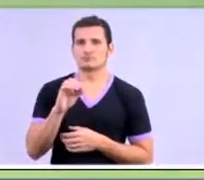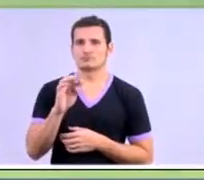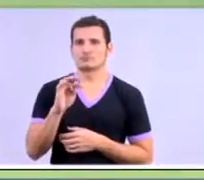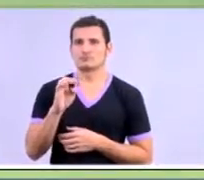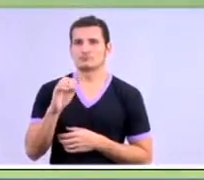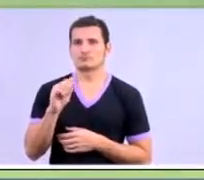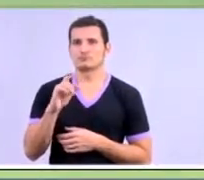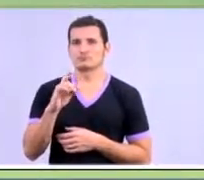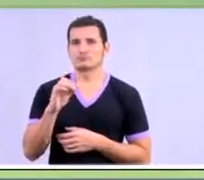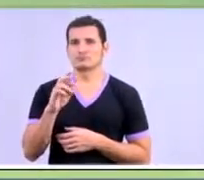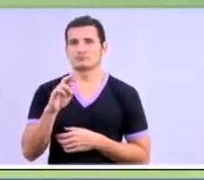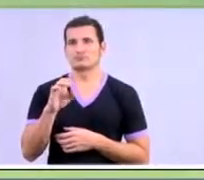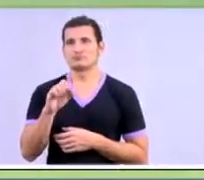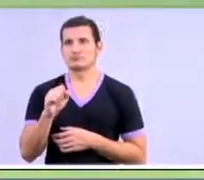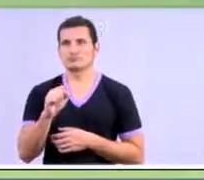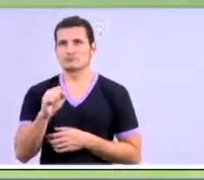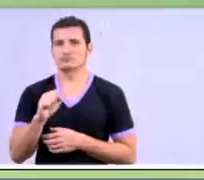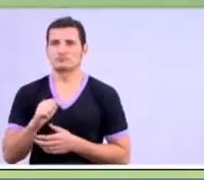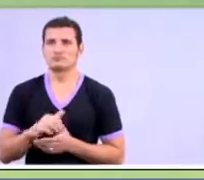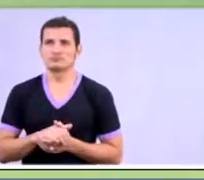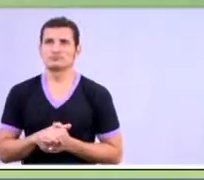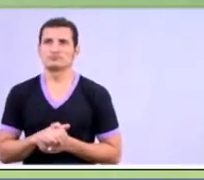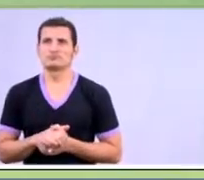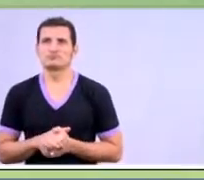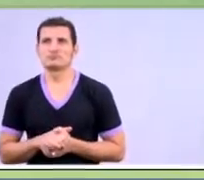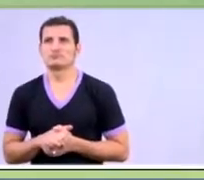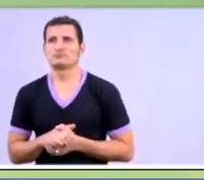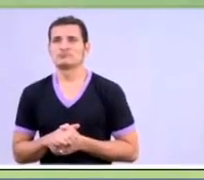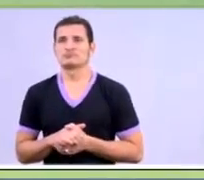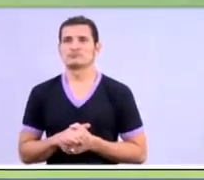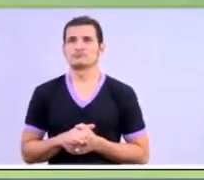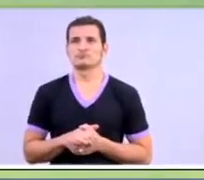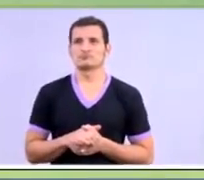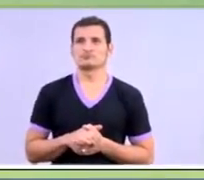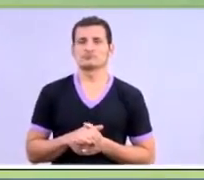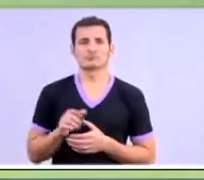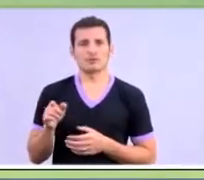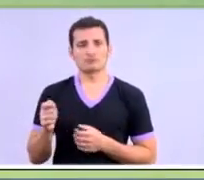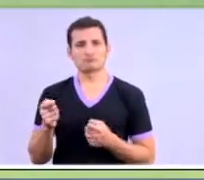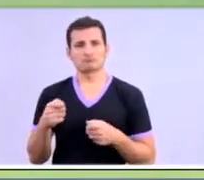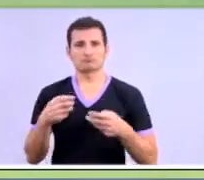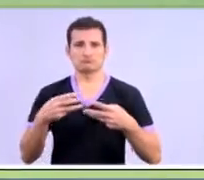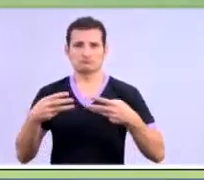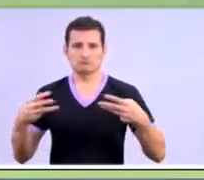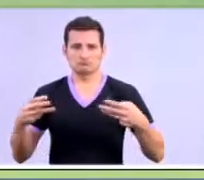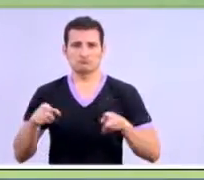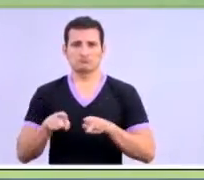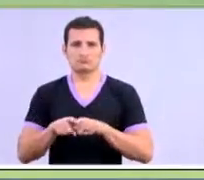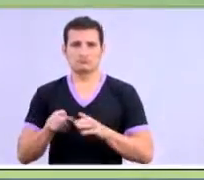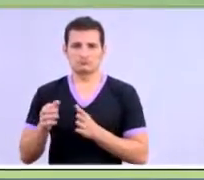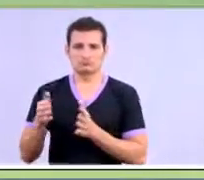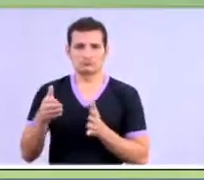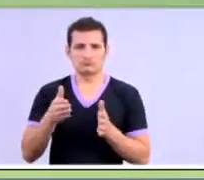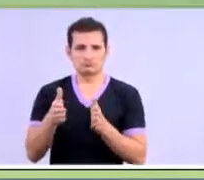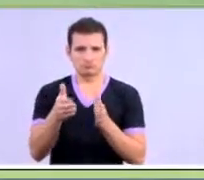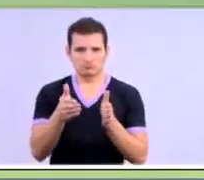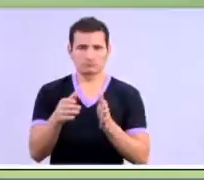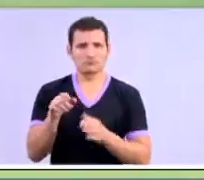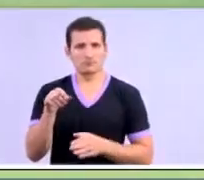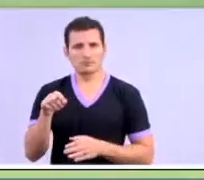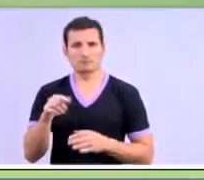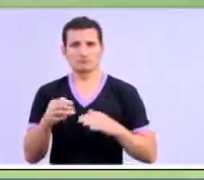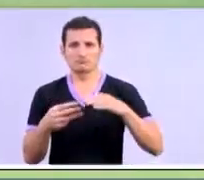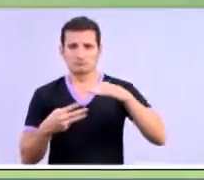Roteadores. Já aí um outro equipamento que ele possui processamento que permite interligar redes e definir rotas. Essencialmente ele atua na